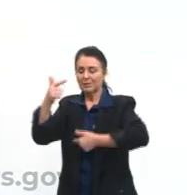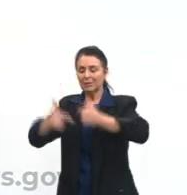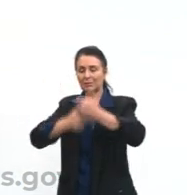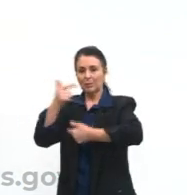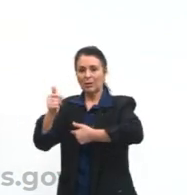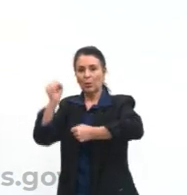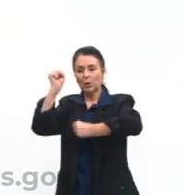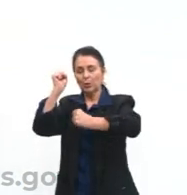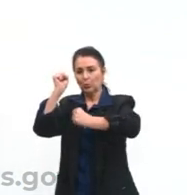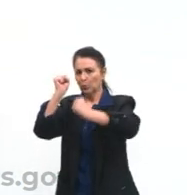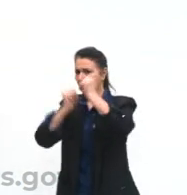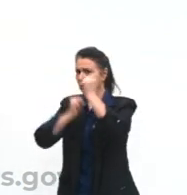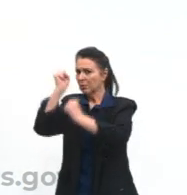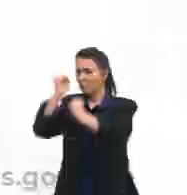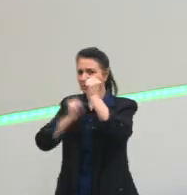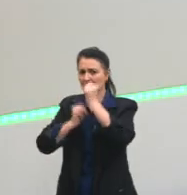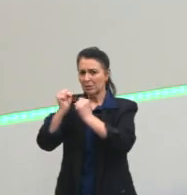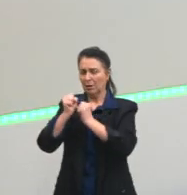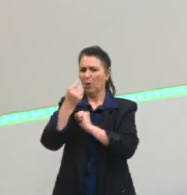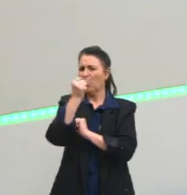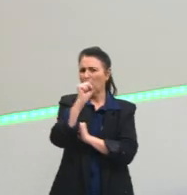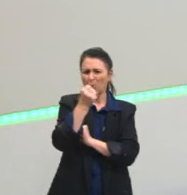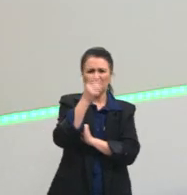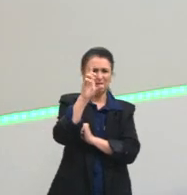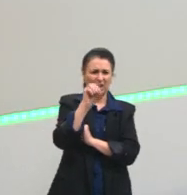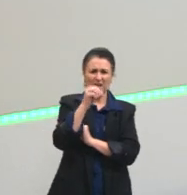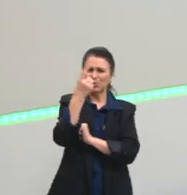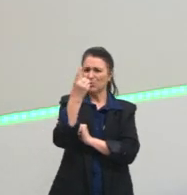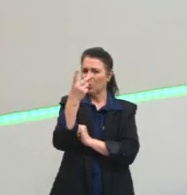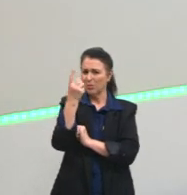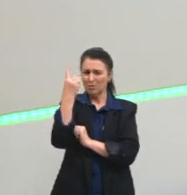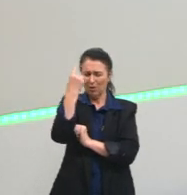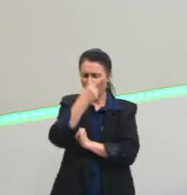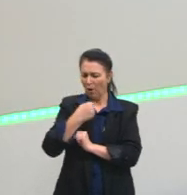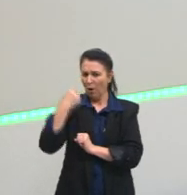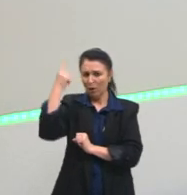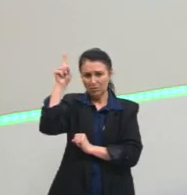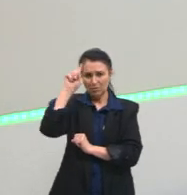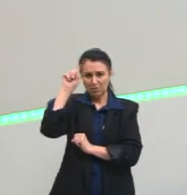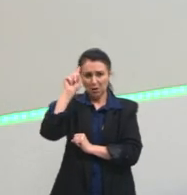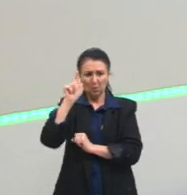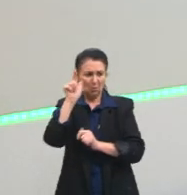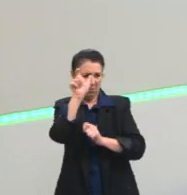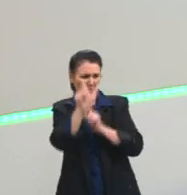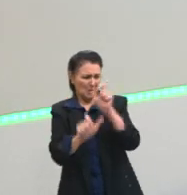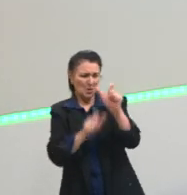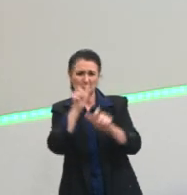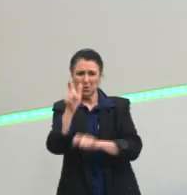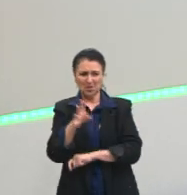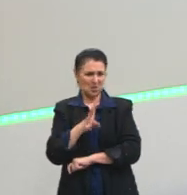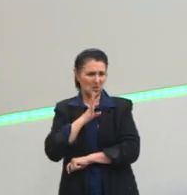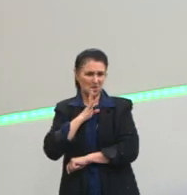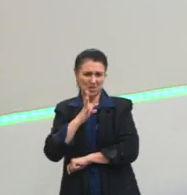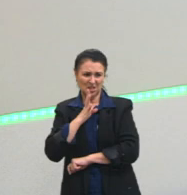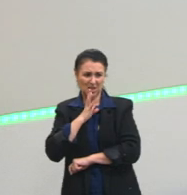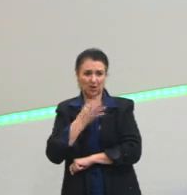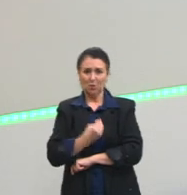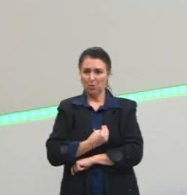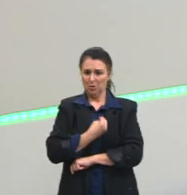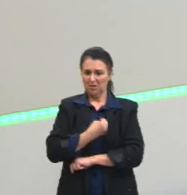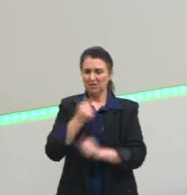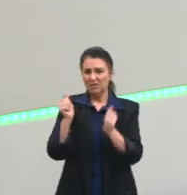trabalhar com oito bebés 12 horas por dia com pessoas que ele não conhecia pessoas totalmente estranha ele passa a conviver